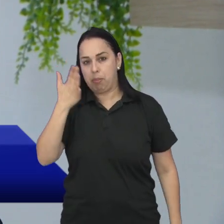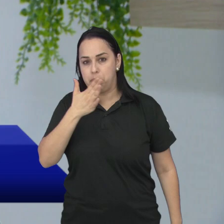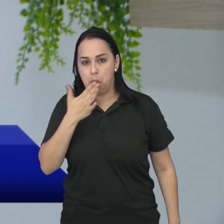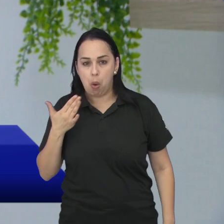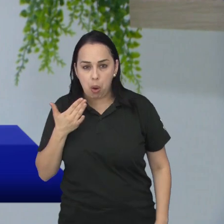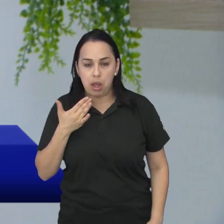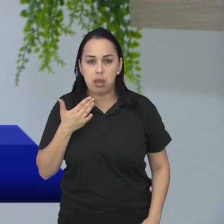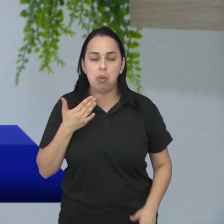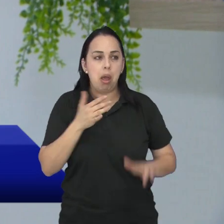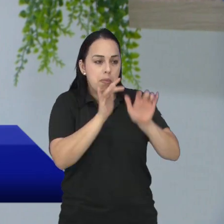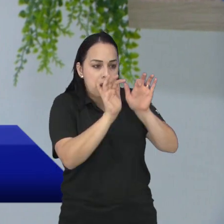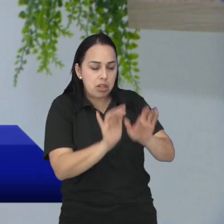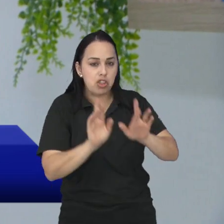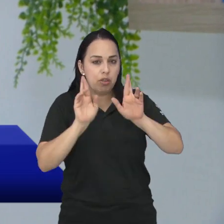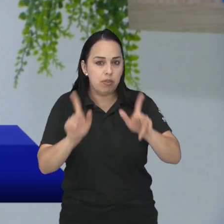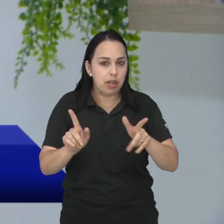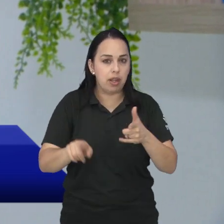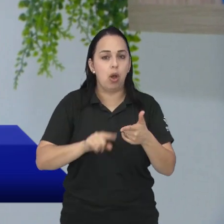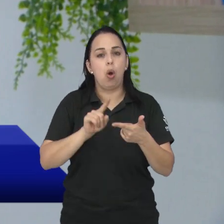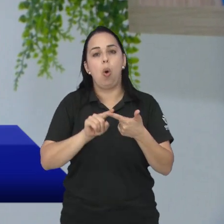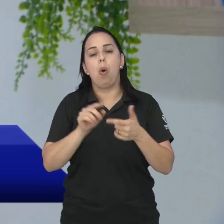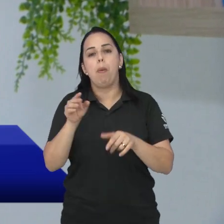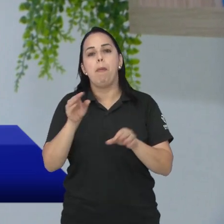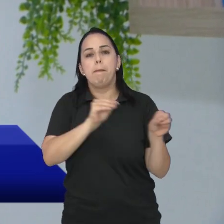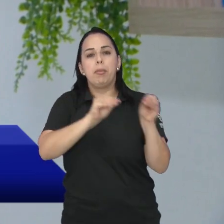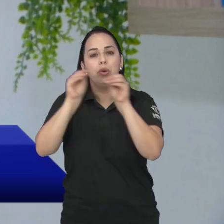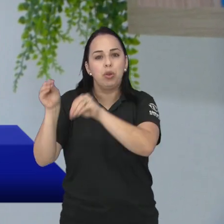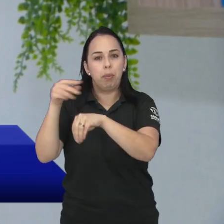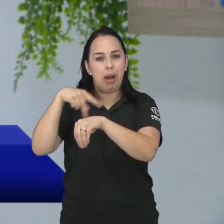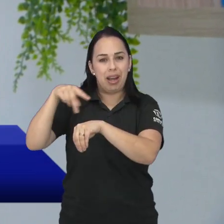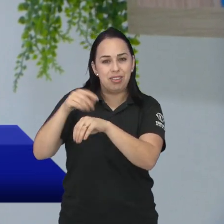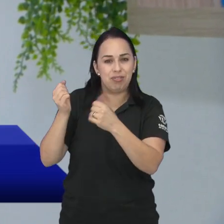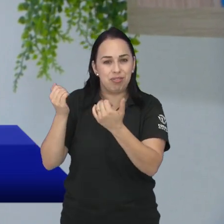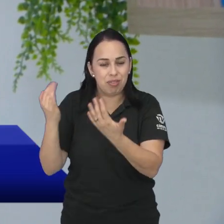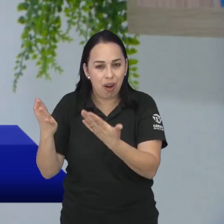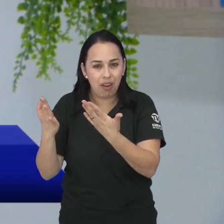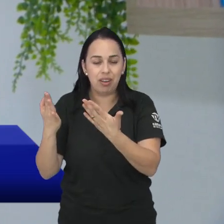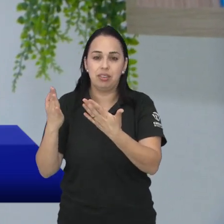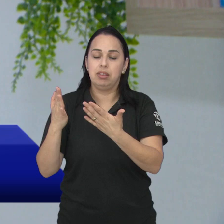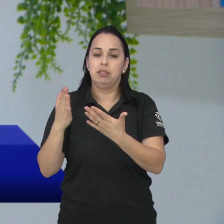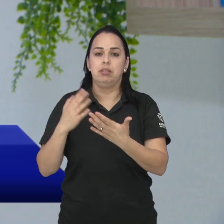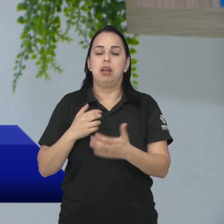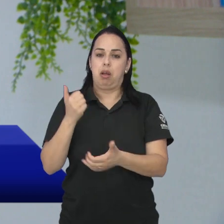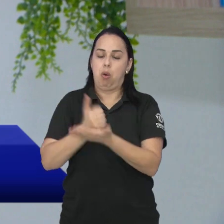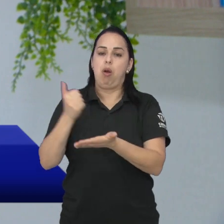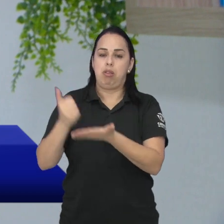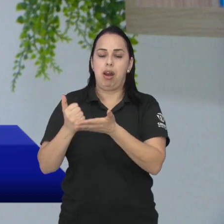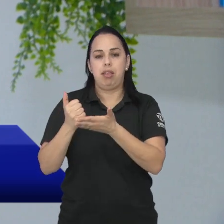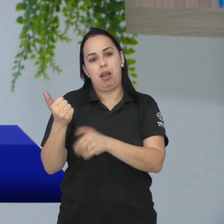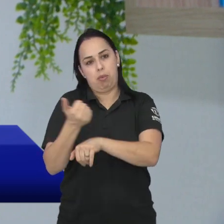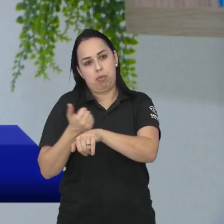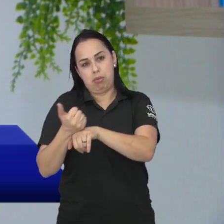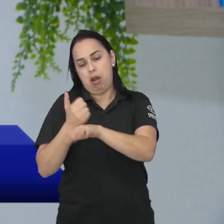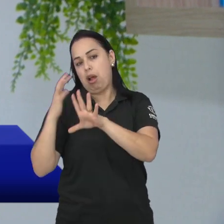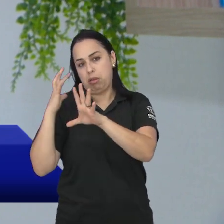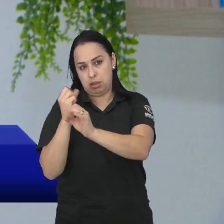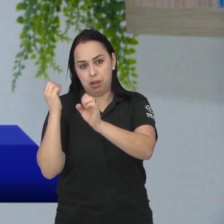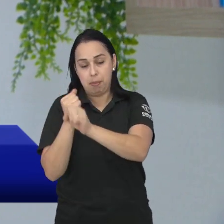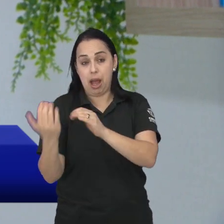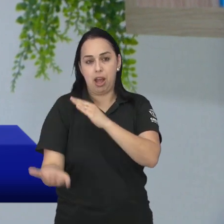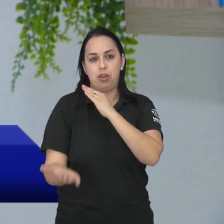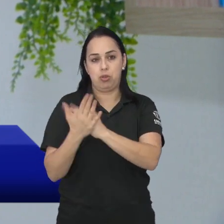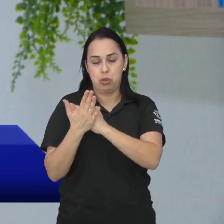que é uma declaração diferente, alguém que foi embora para o exterior, alguém que está chegando. Contrate um especialista para